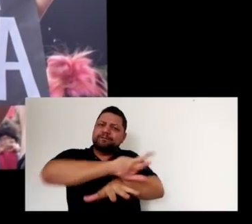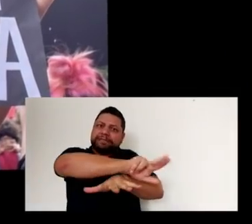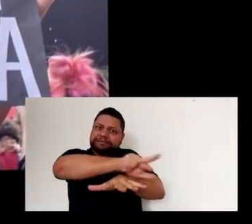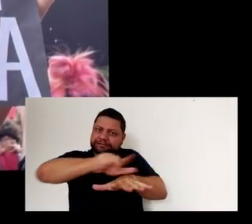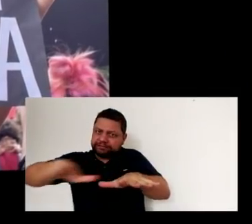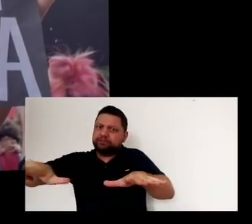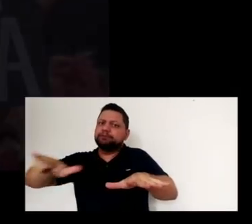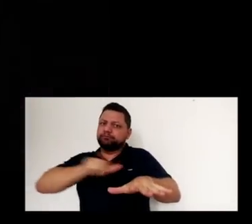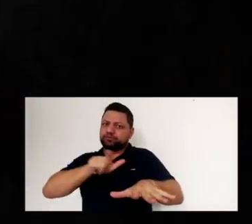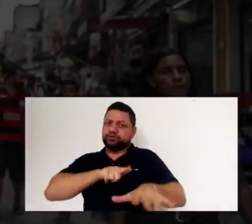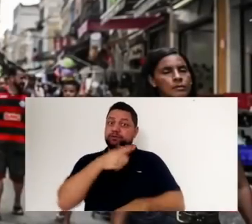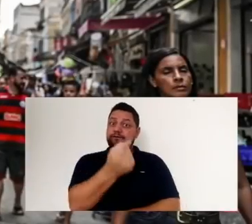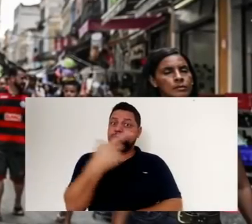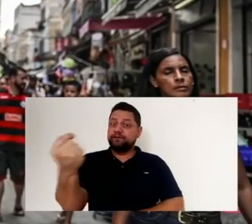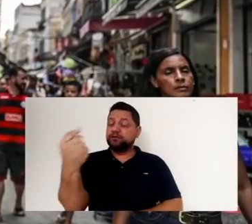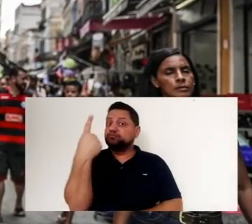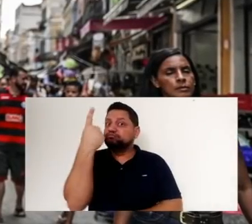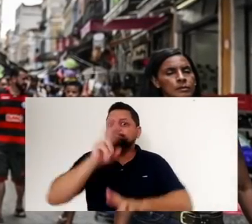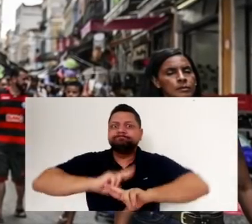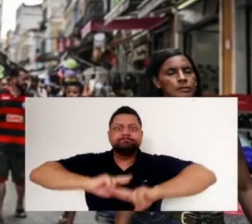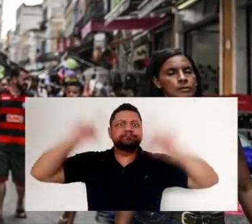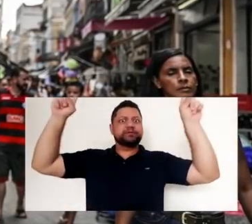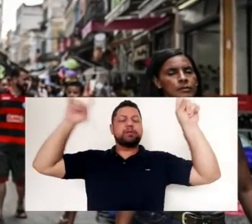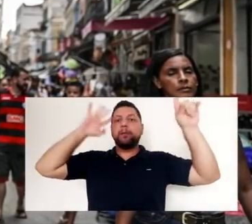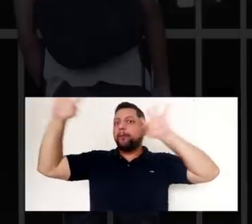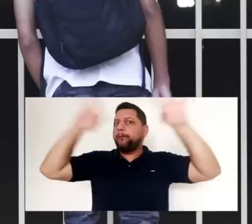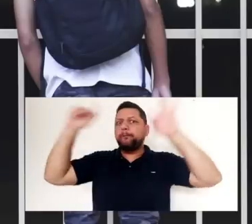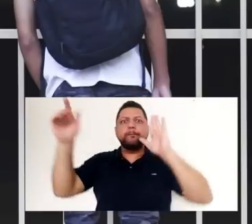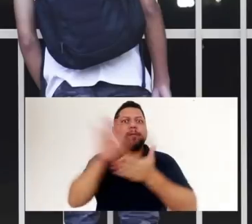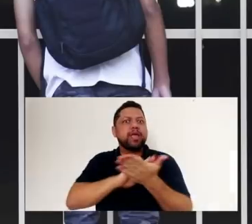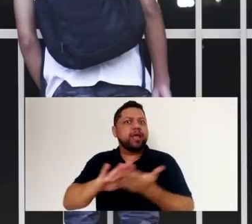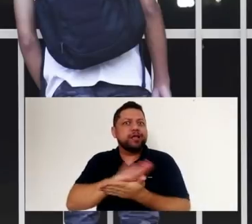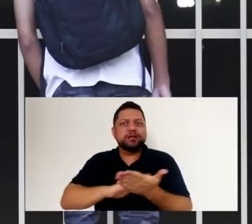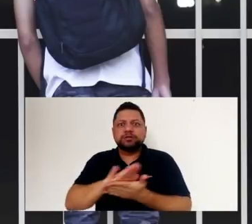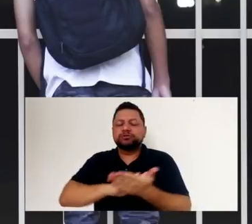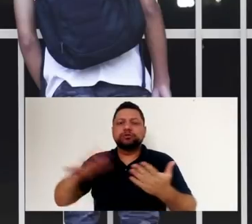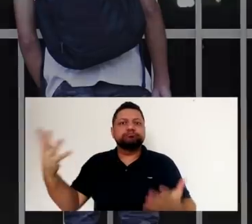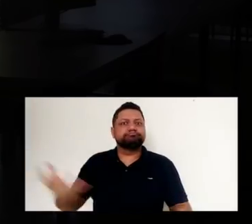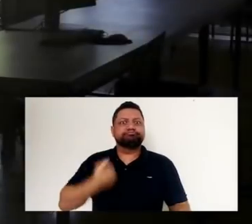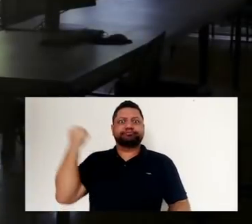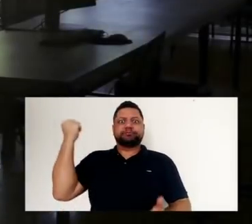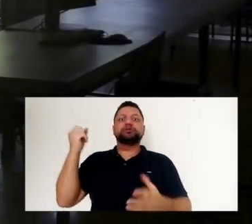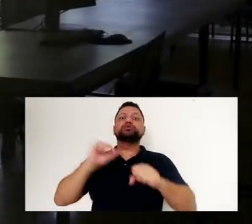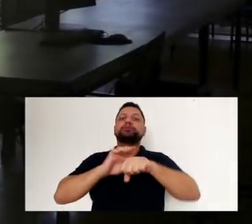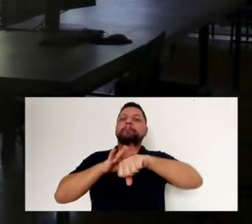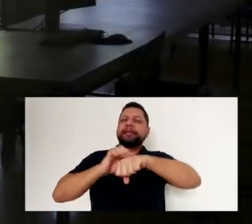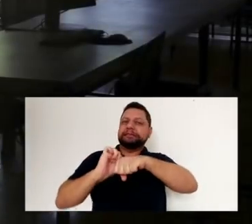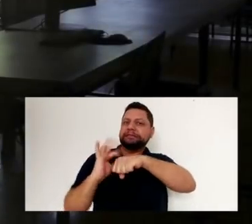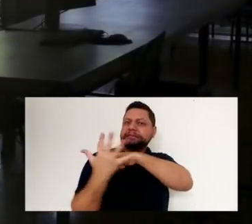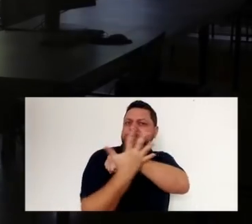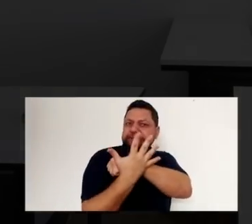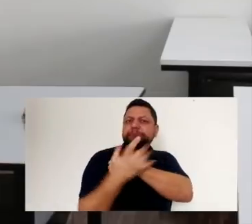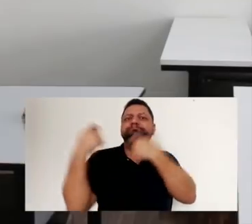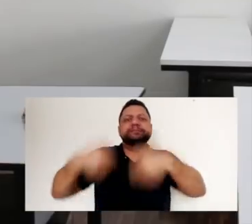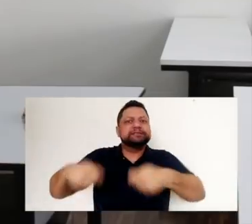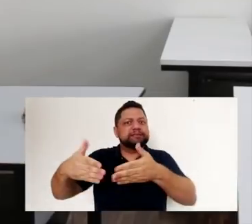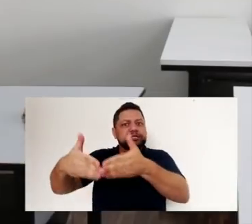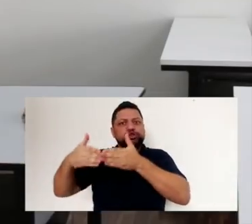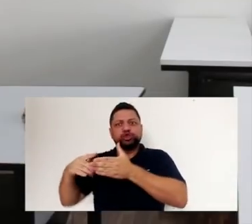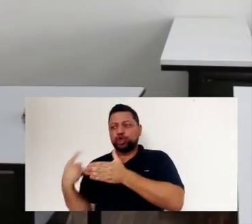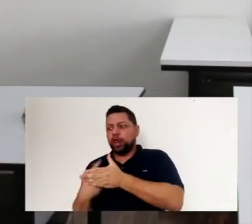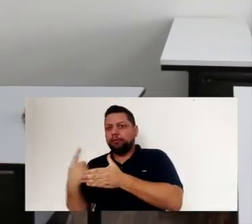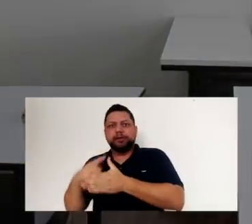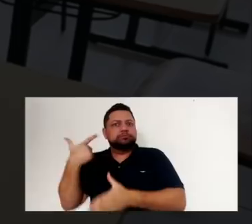trouxe o inimaginável, uma pandemia que nos exige isolamento físico, ainda sem prazo certo de retorno